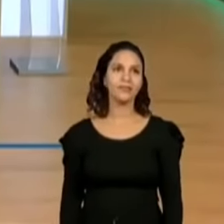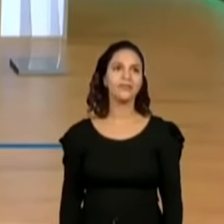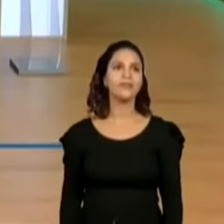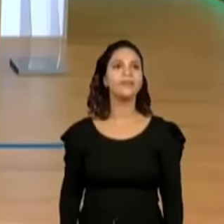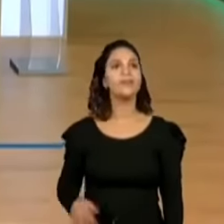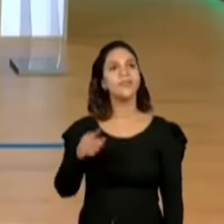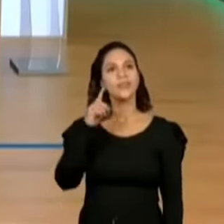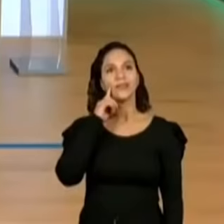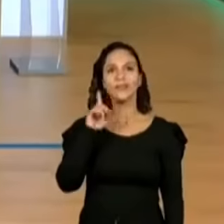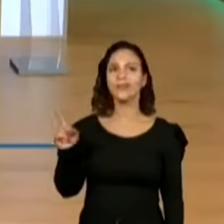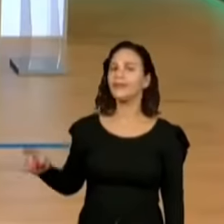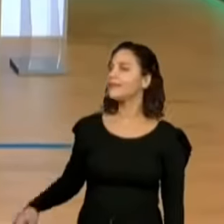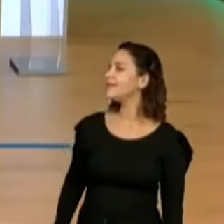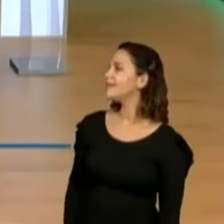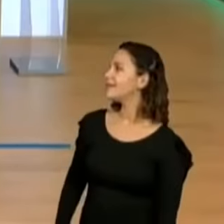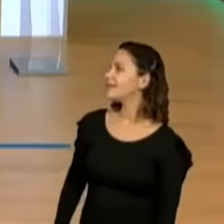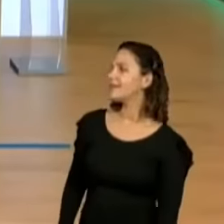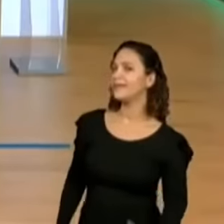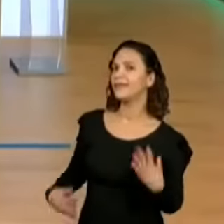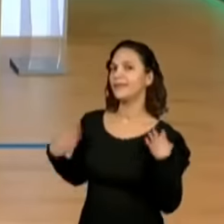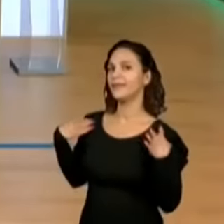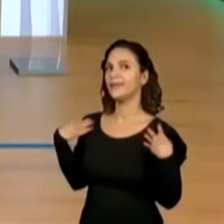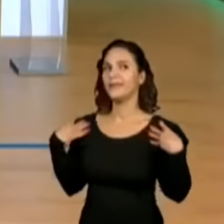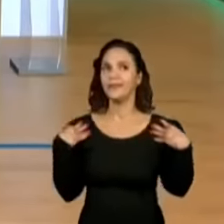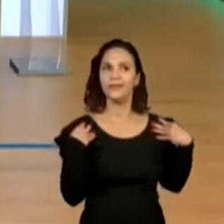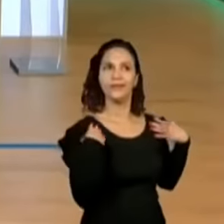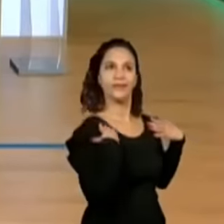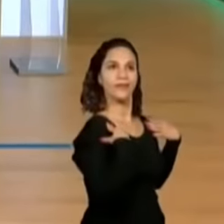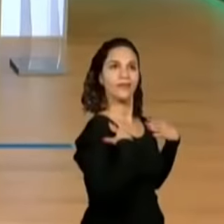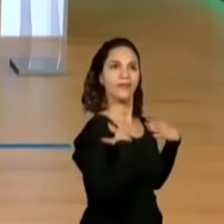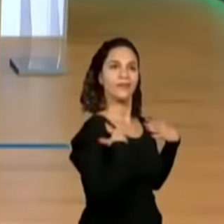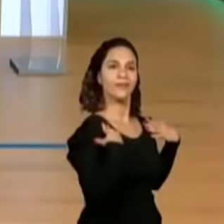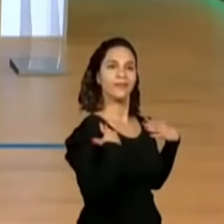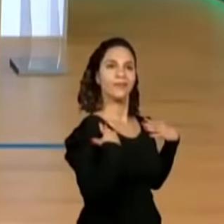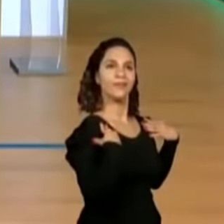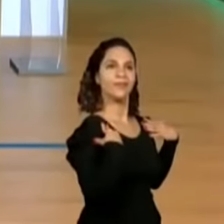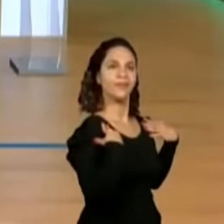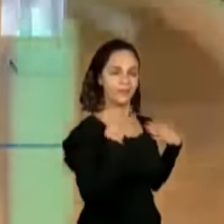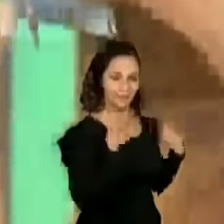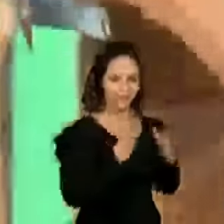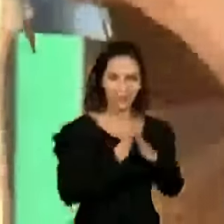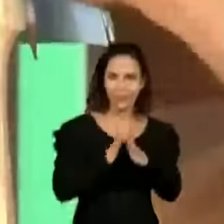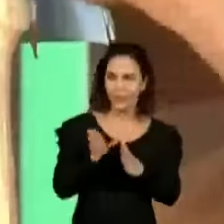oi. A gente deu tem uma a escápula voltinha. Aqui. Gercinho,